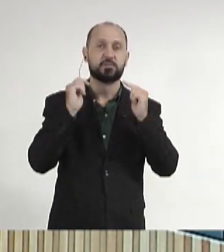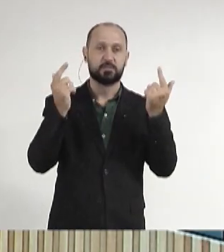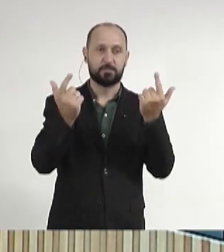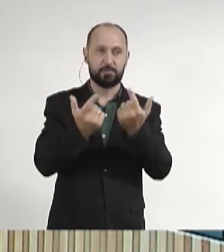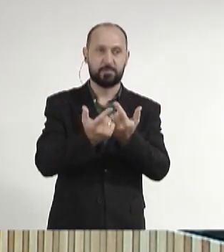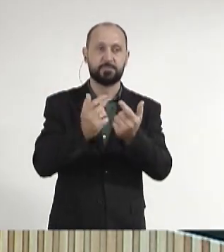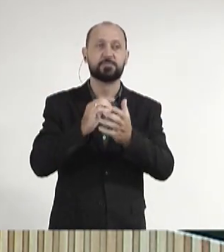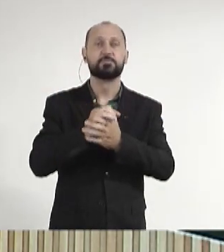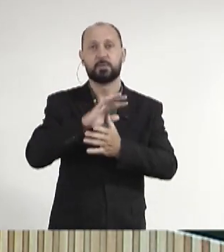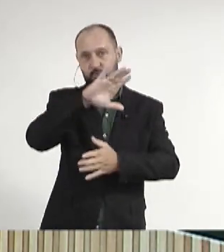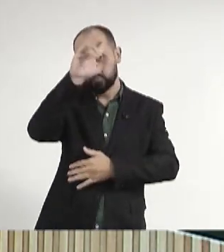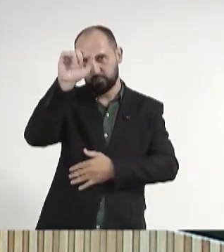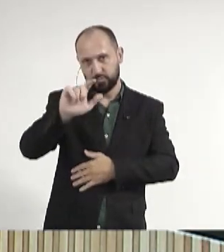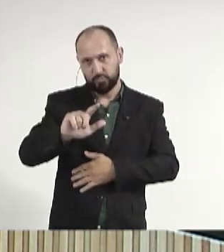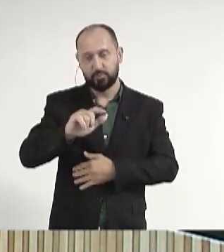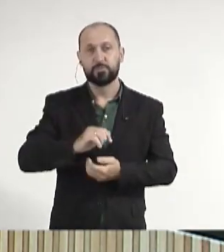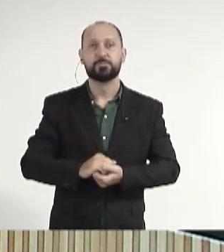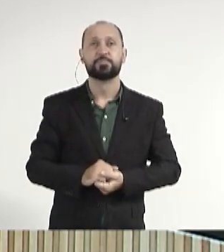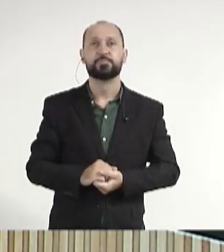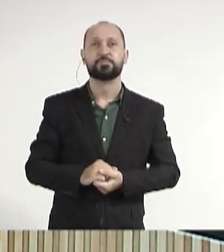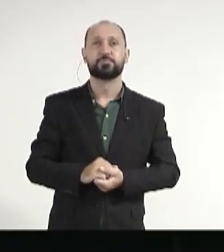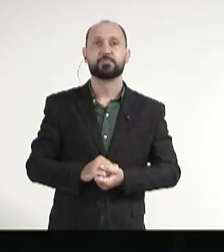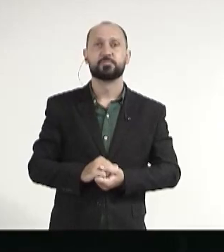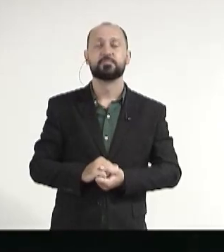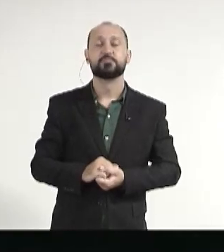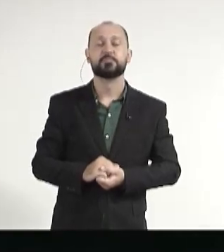Assembleia Legislativa de Mato Grosso do Sul.